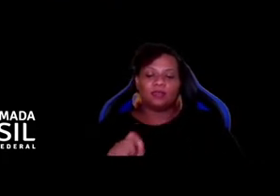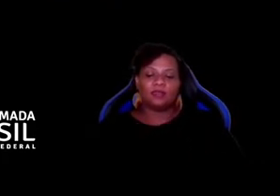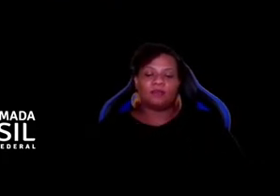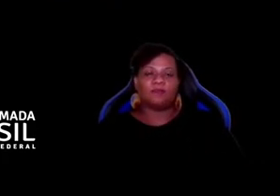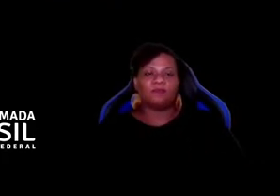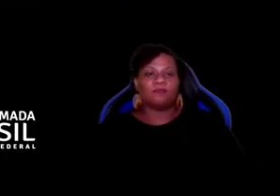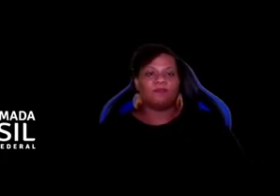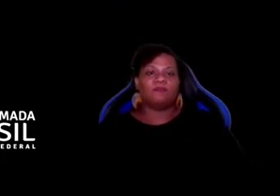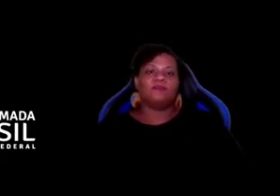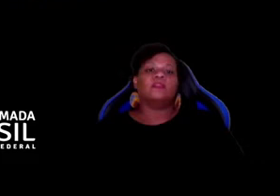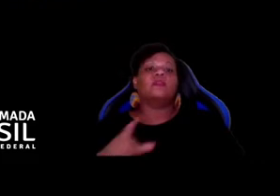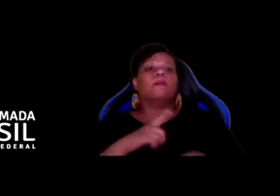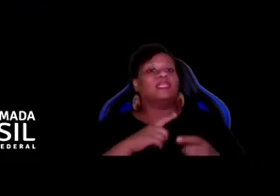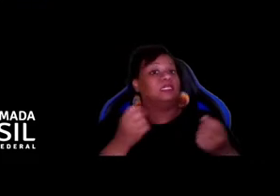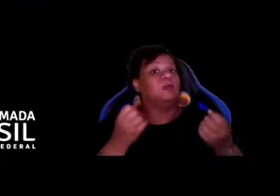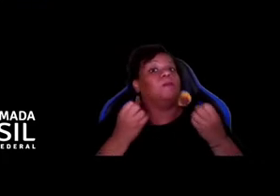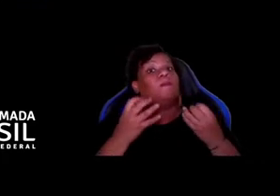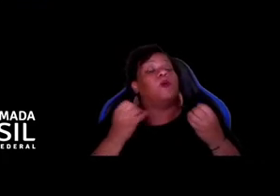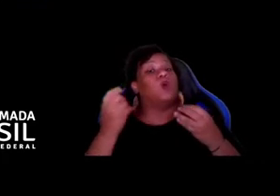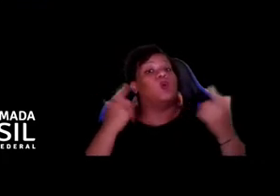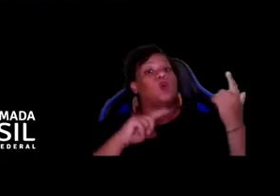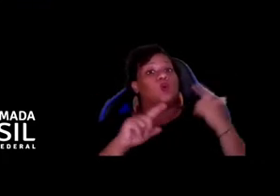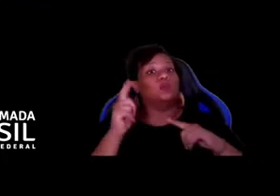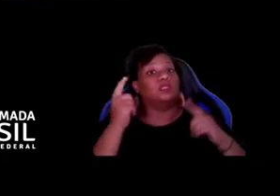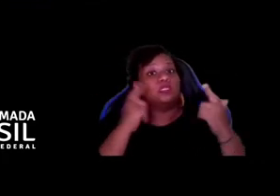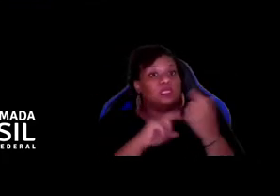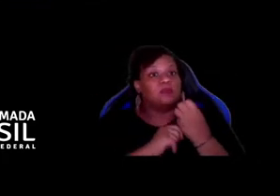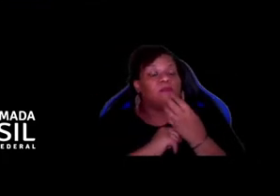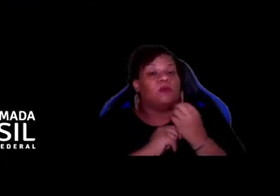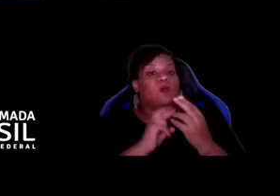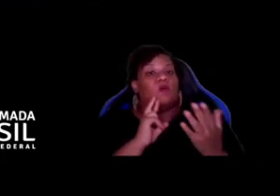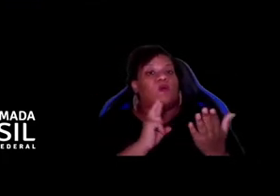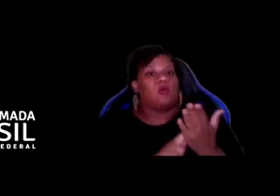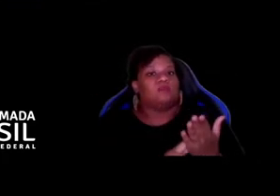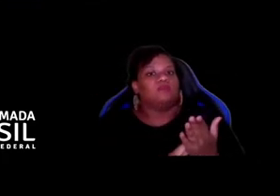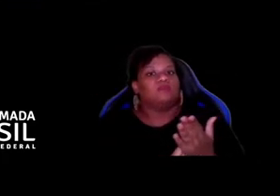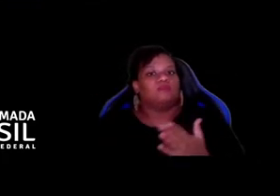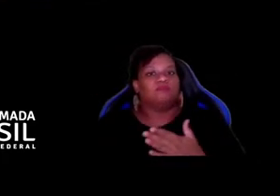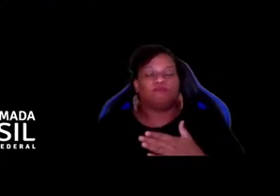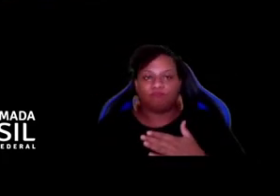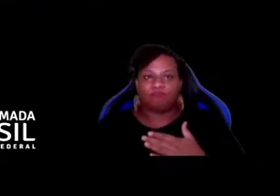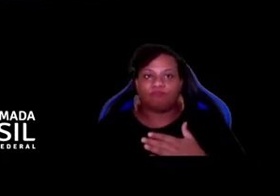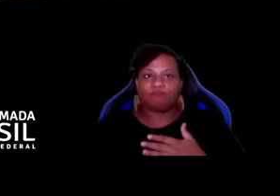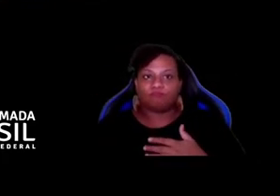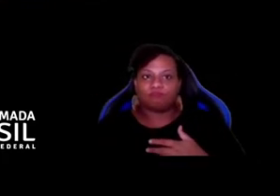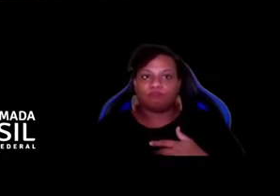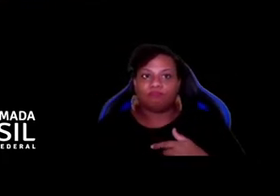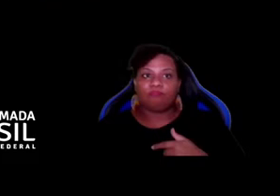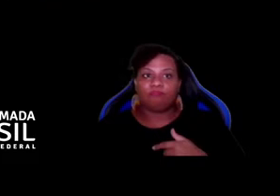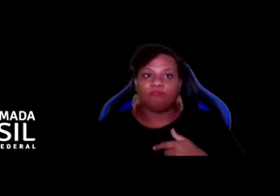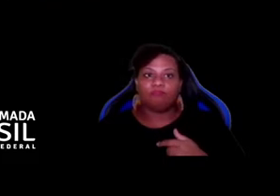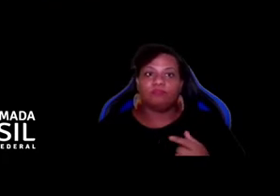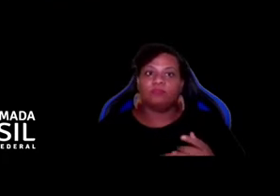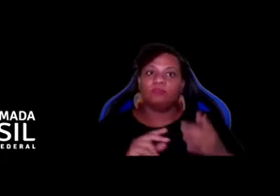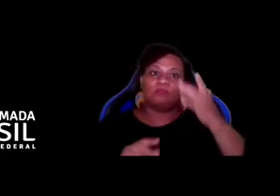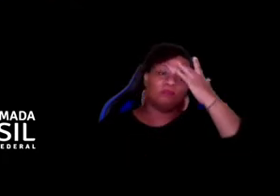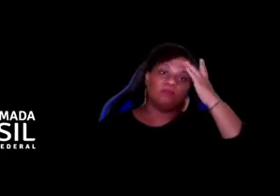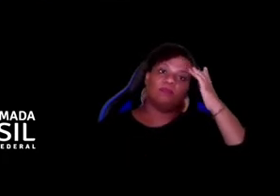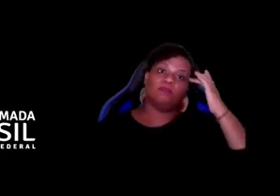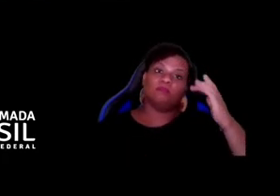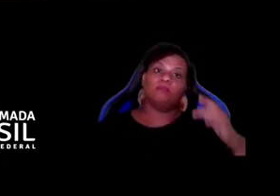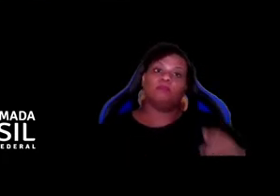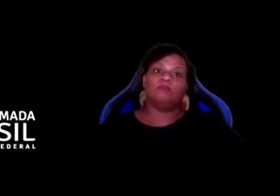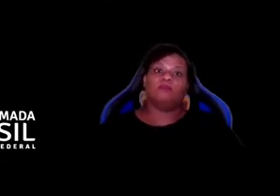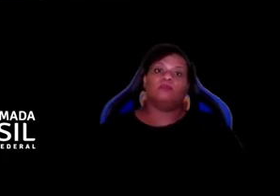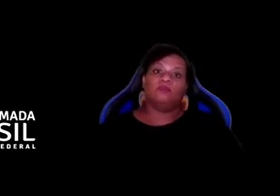mas tem trazido muito bons resultados. Pessoas que foram acometidos, e com